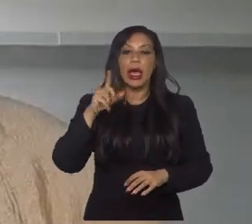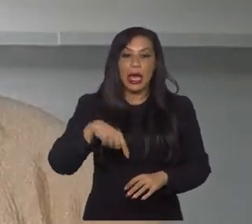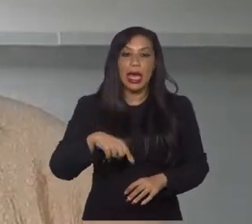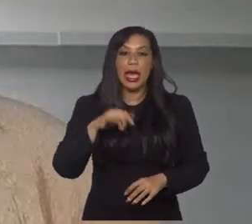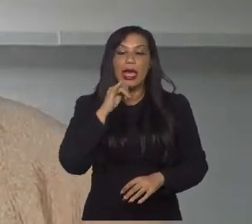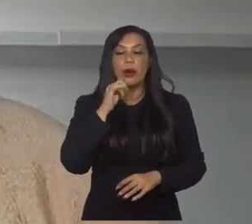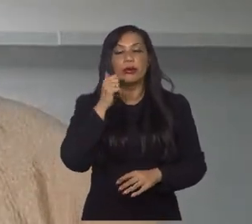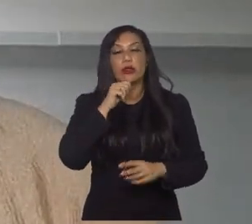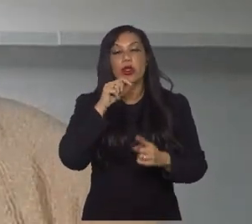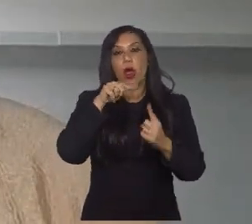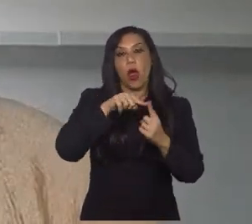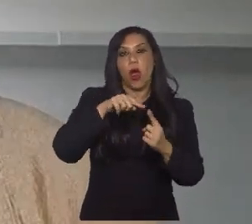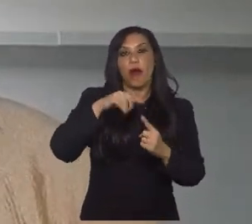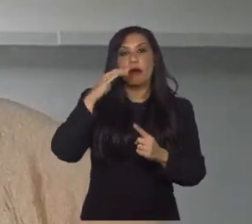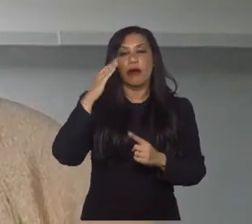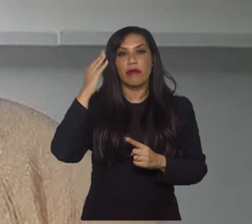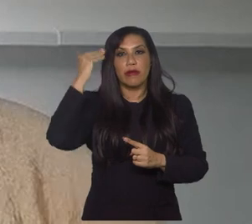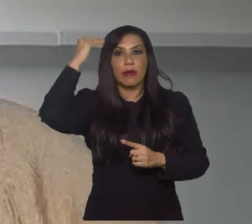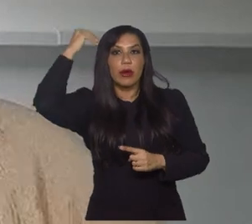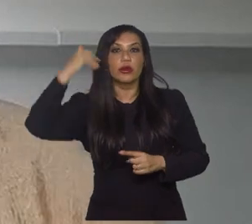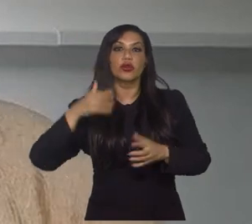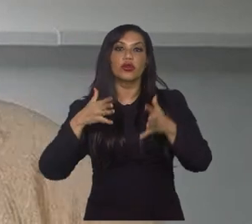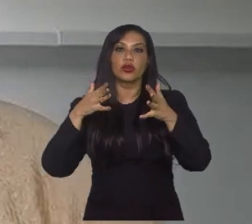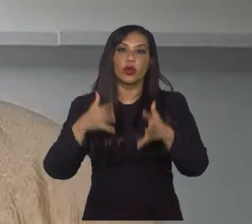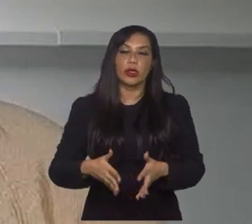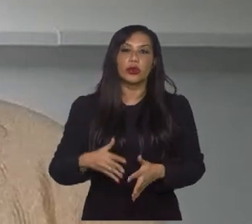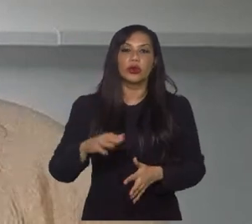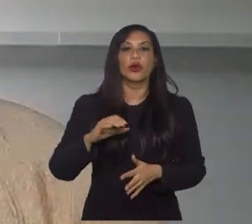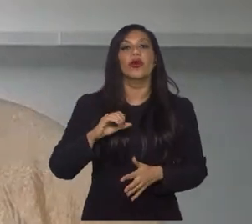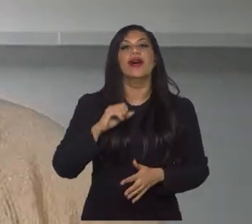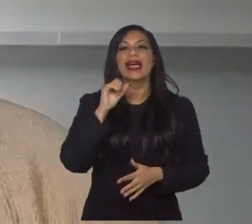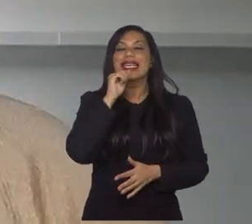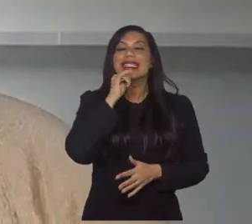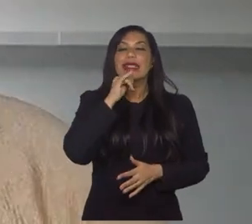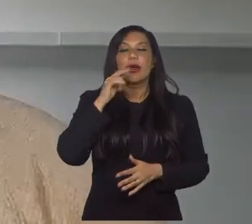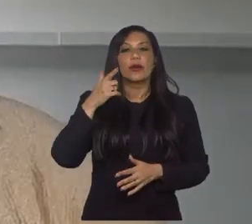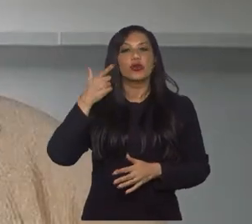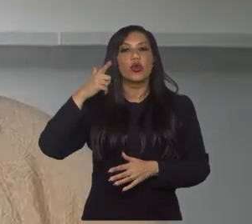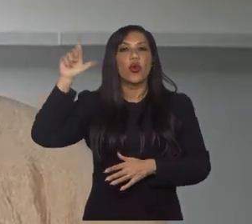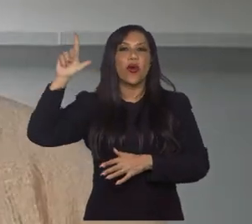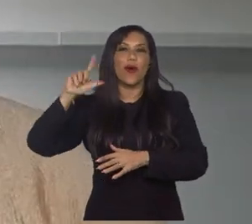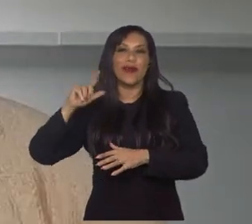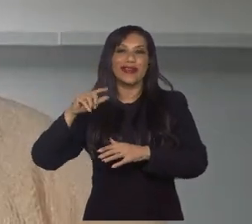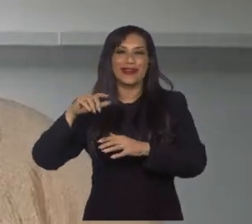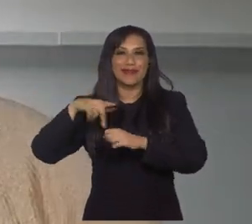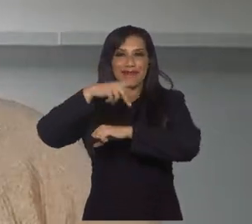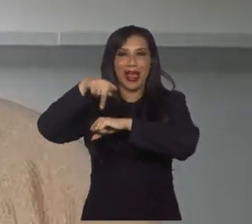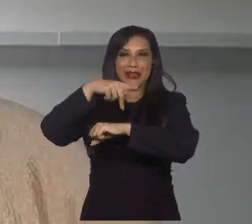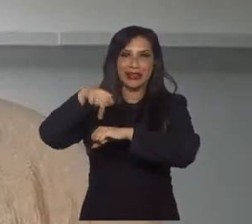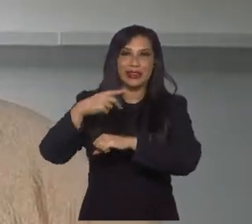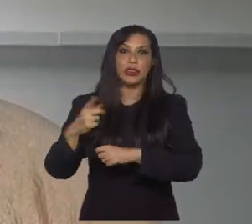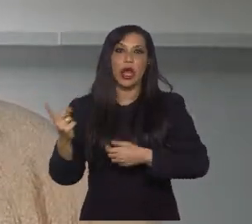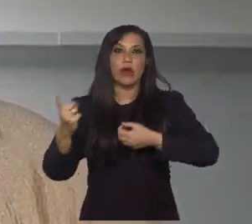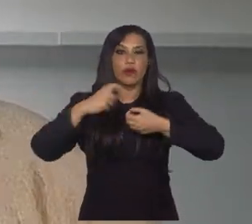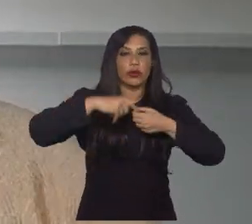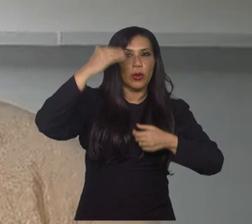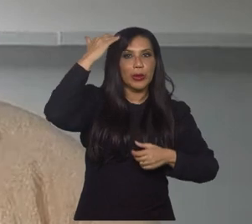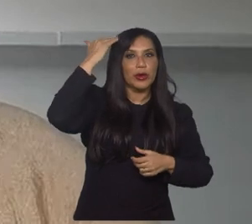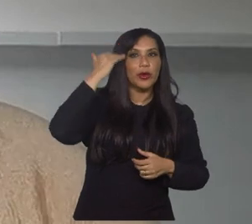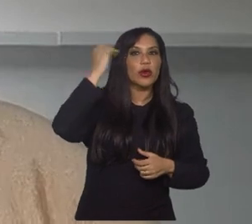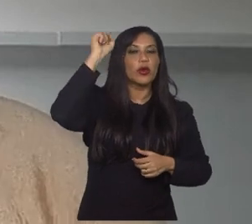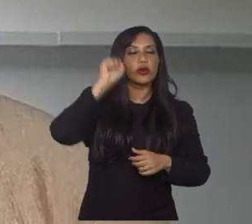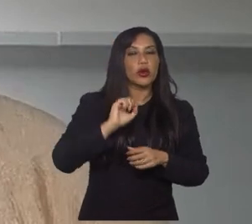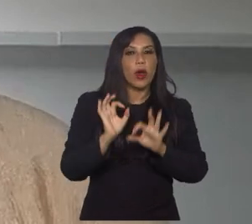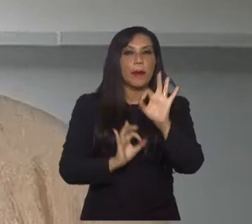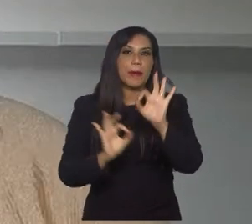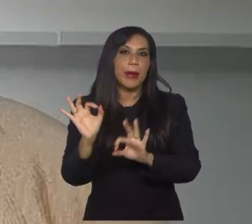o Lee Soo-yoon, ainda, né, que foi jogadora do Chelsea há alguns anos, voltou para a Coreia do Sul até para fazer parte desse processo de